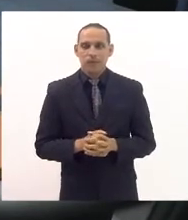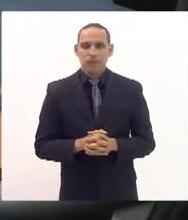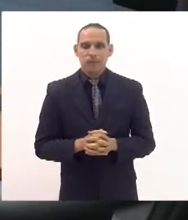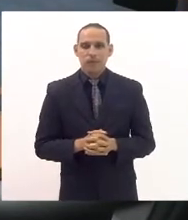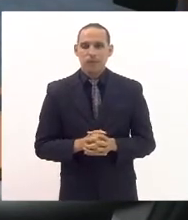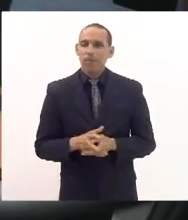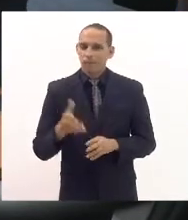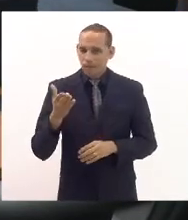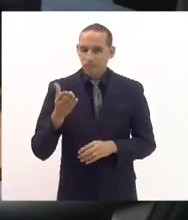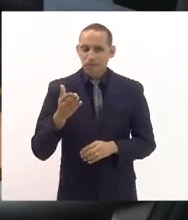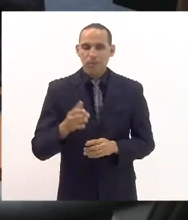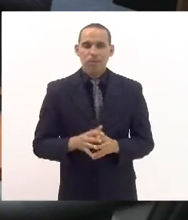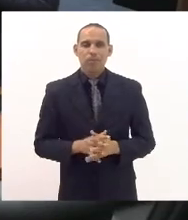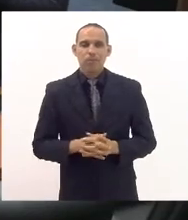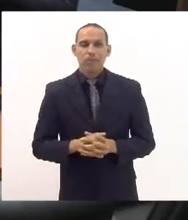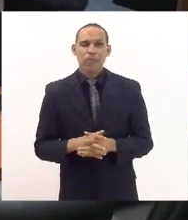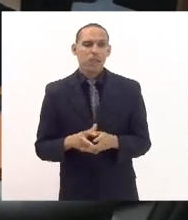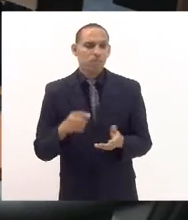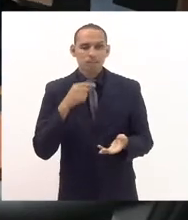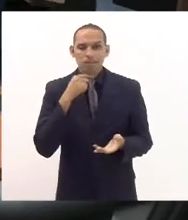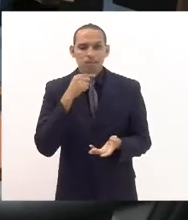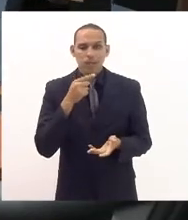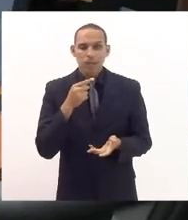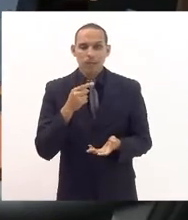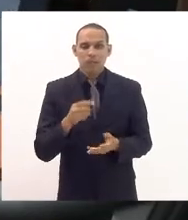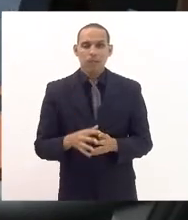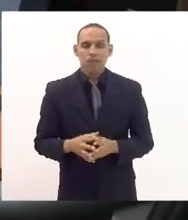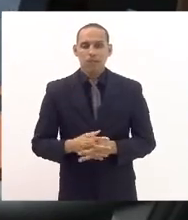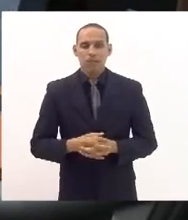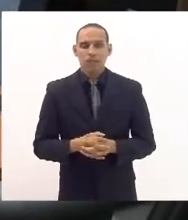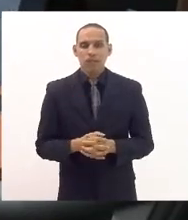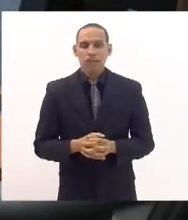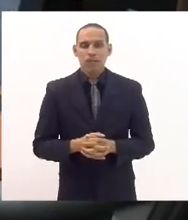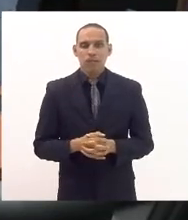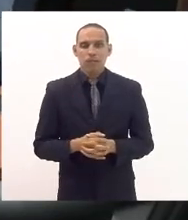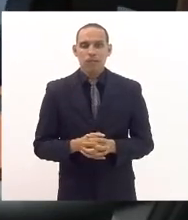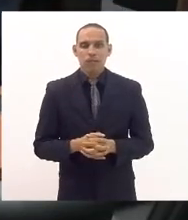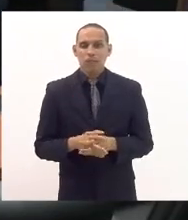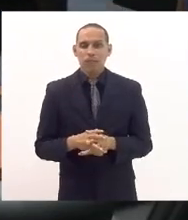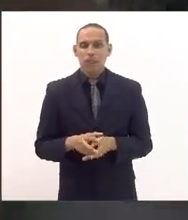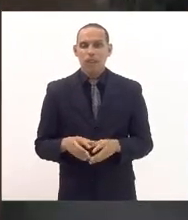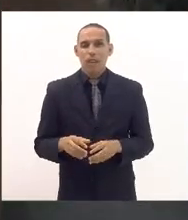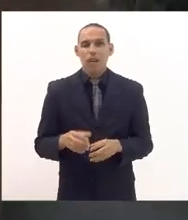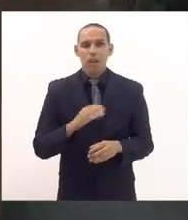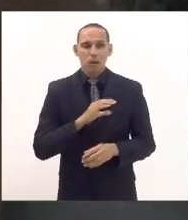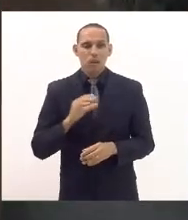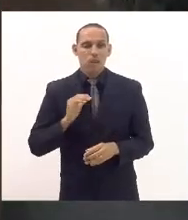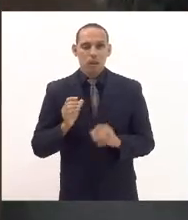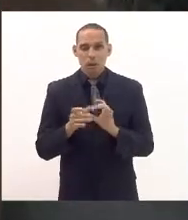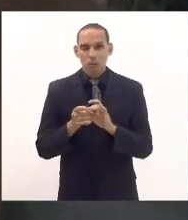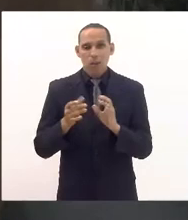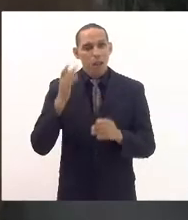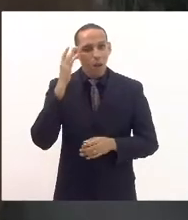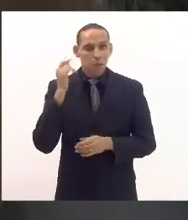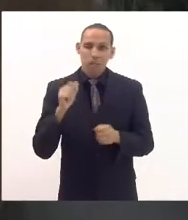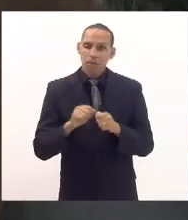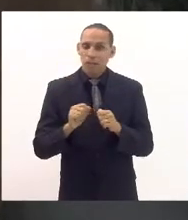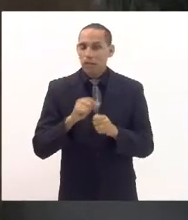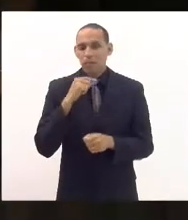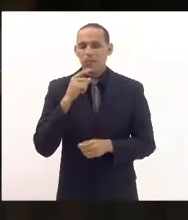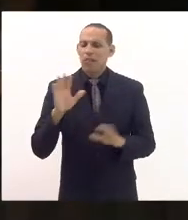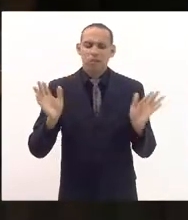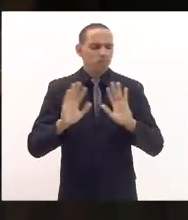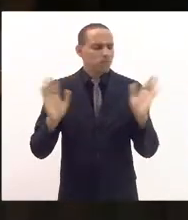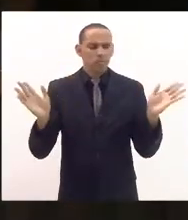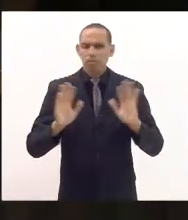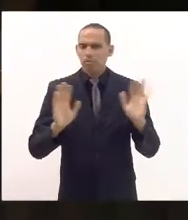oi oi da terra eu não consigo a pedir autorização da comissão para fazer amanhã não Não